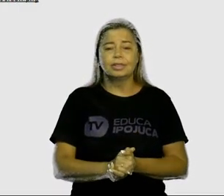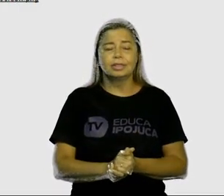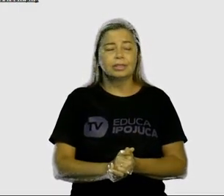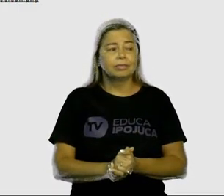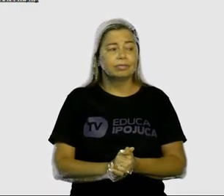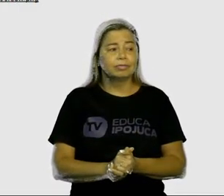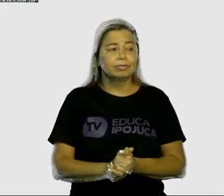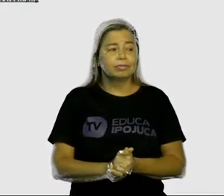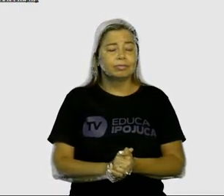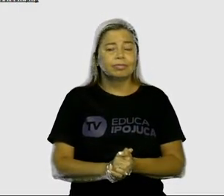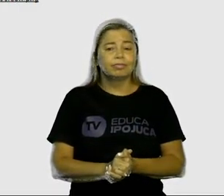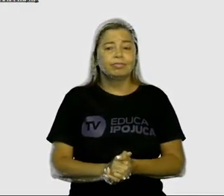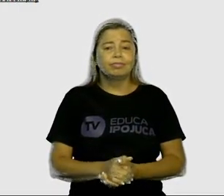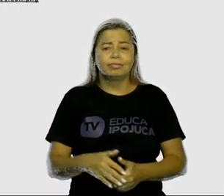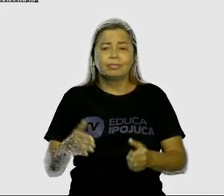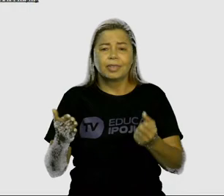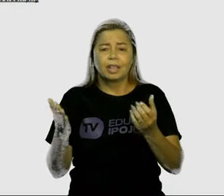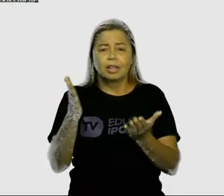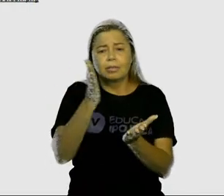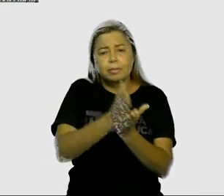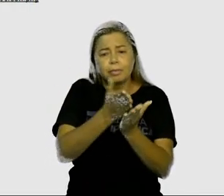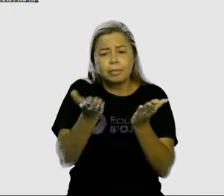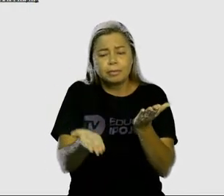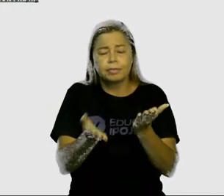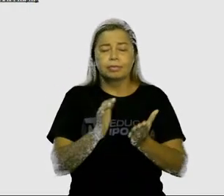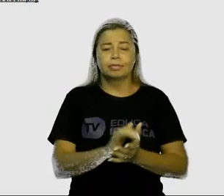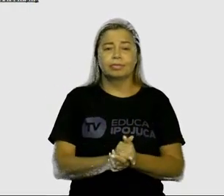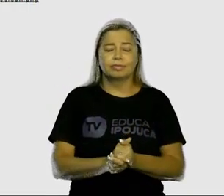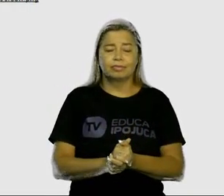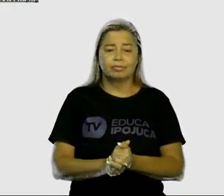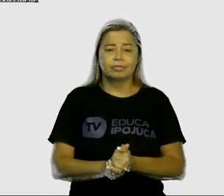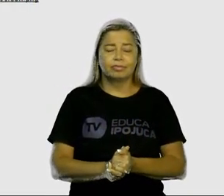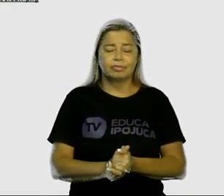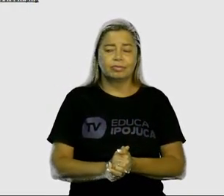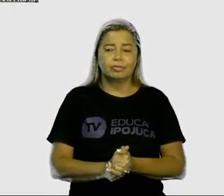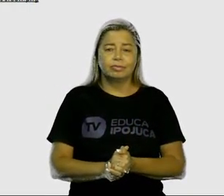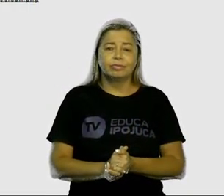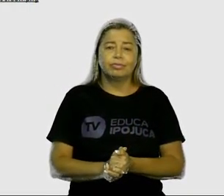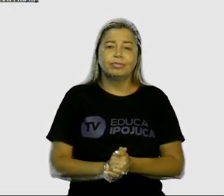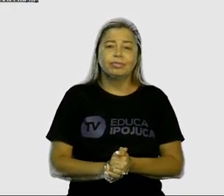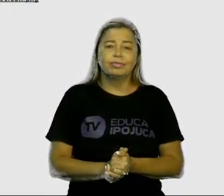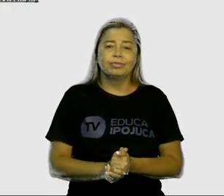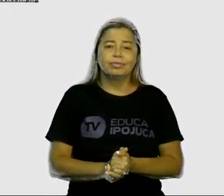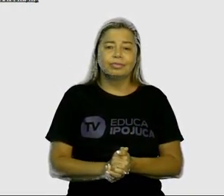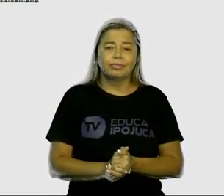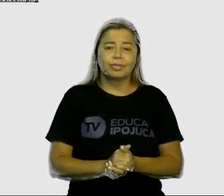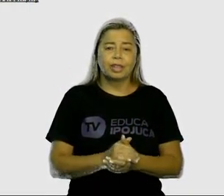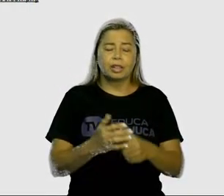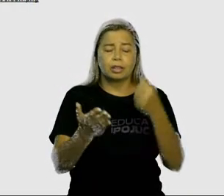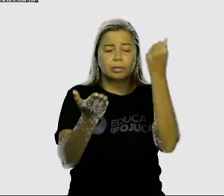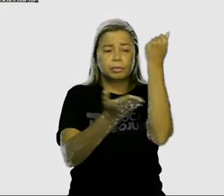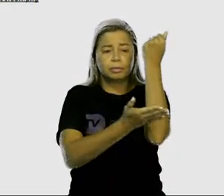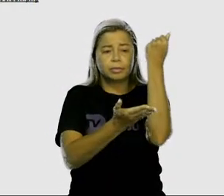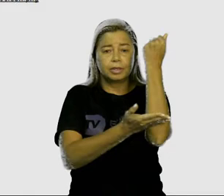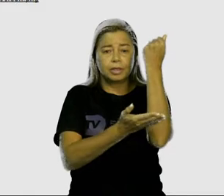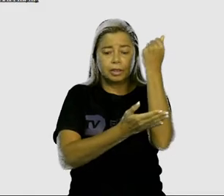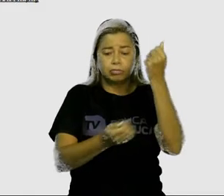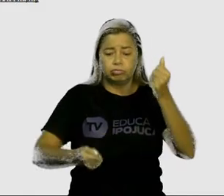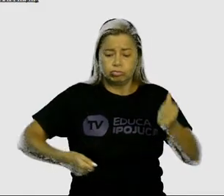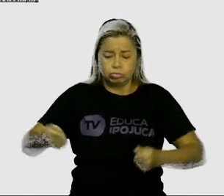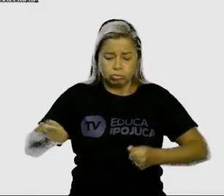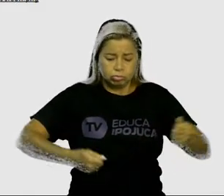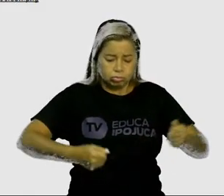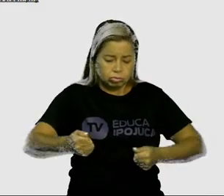terra, como macaxeira, inhame, essas coisas. Esses adereços de madeira, como aquelas peneiras